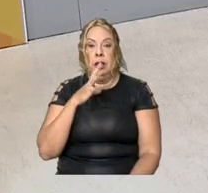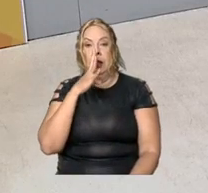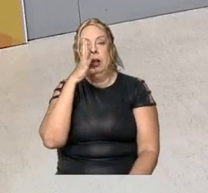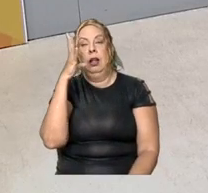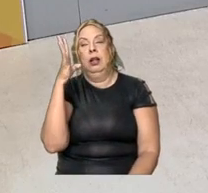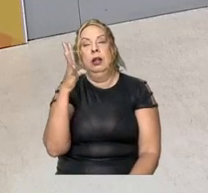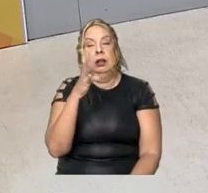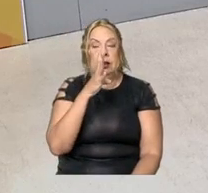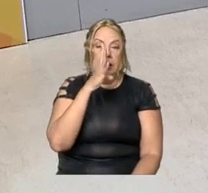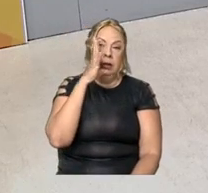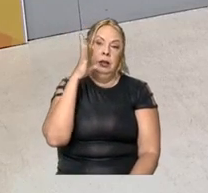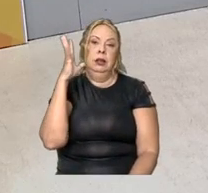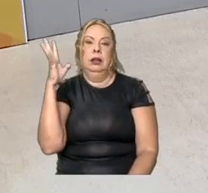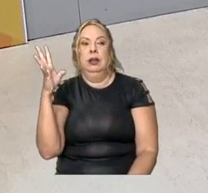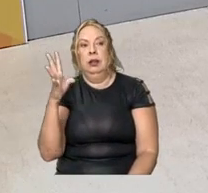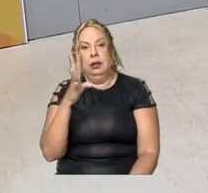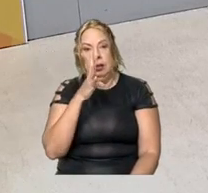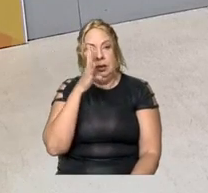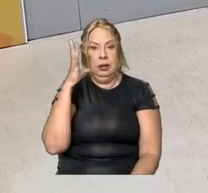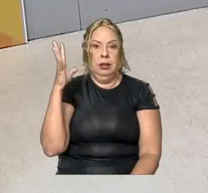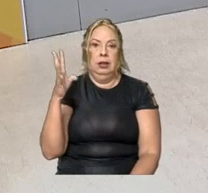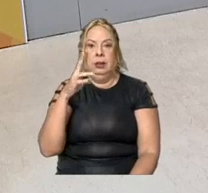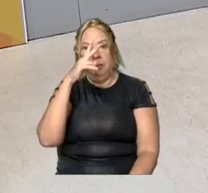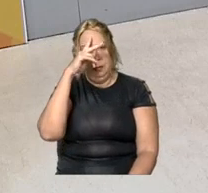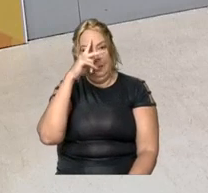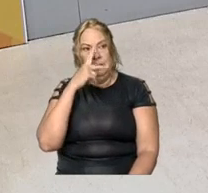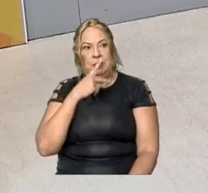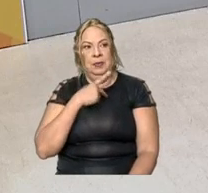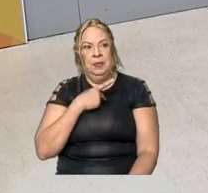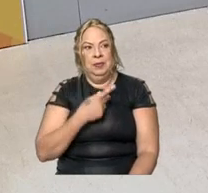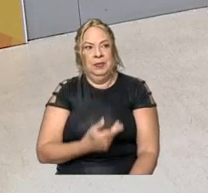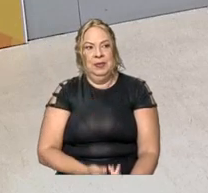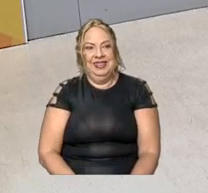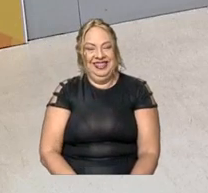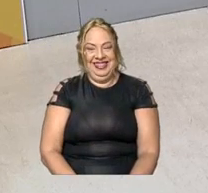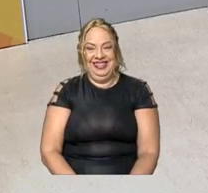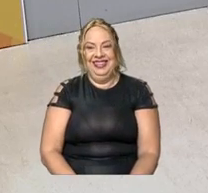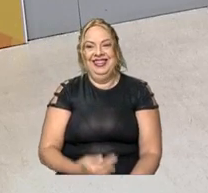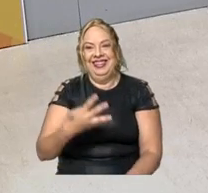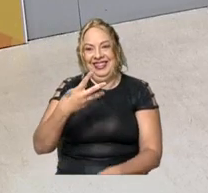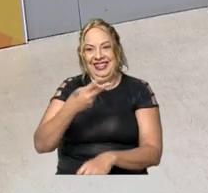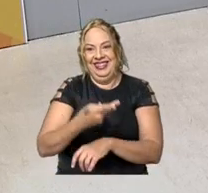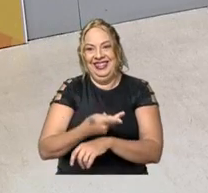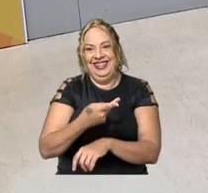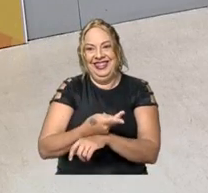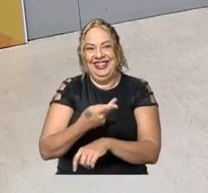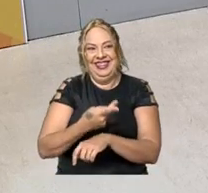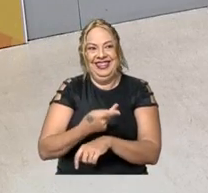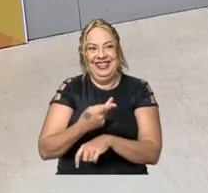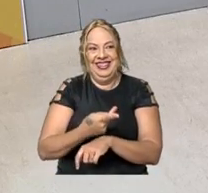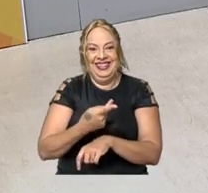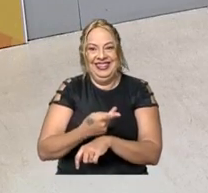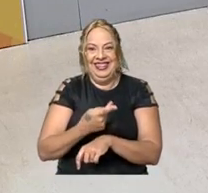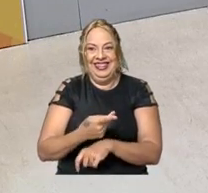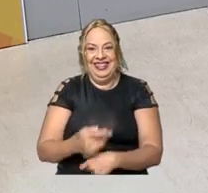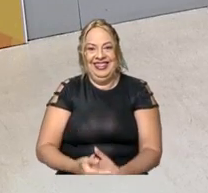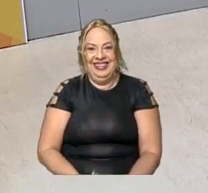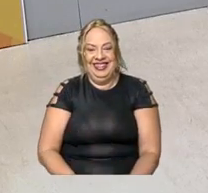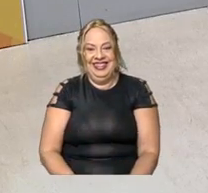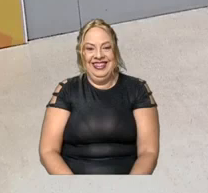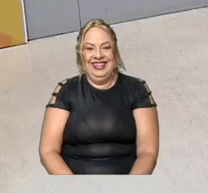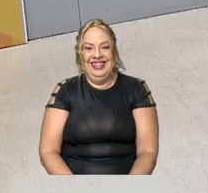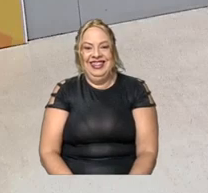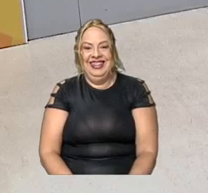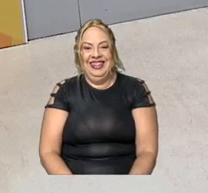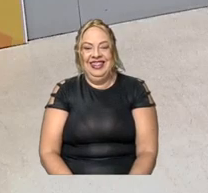estonteante. Ele pegou e falou dele mesmo. É hora do nosso quarto prêmio, corre que o relógio tá chamando. Vamos embora, quarto